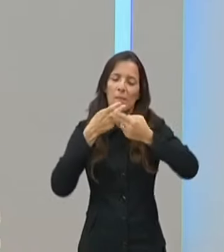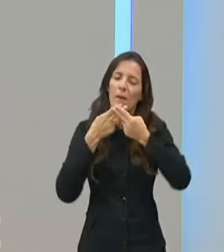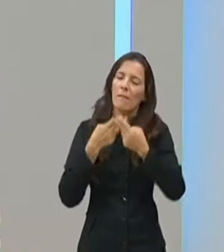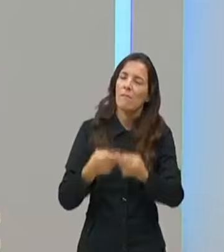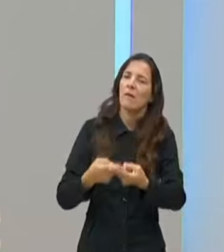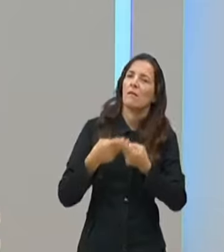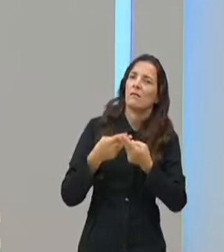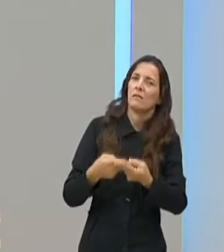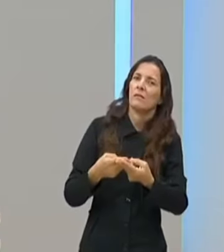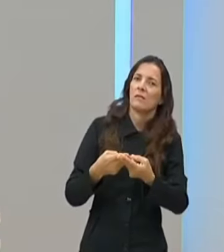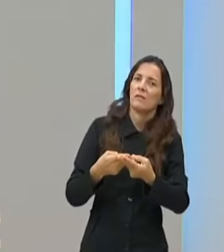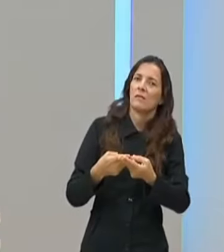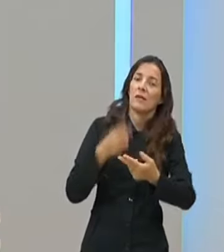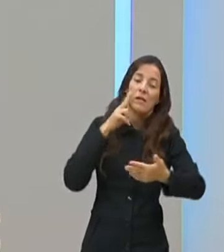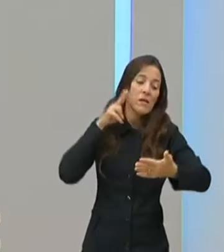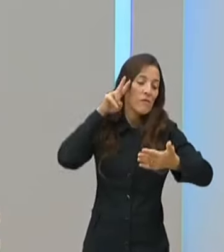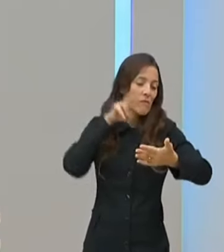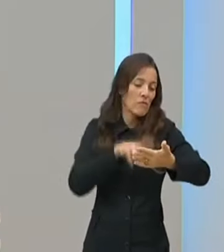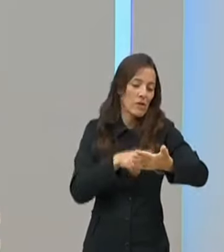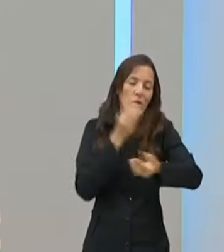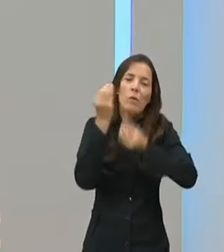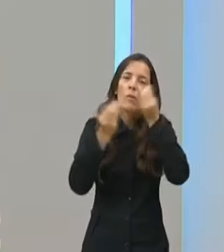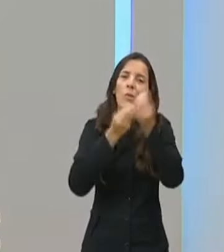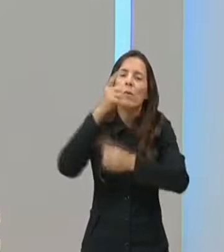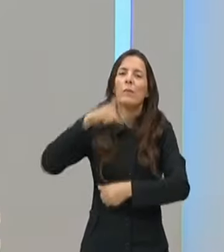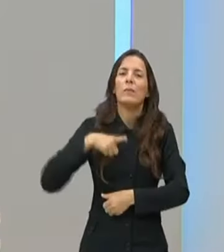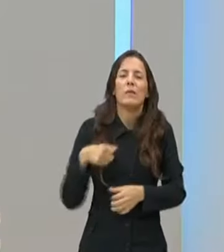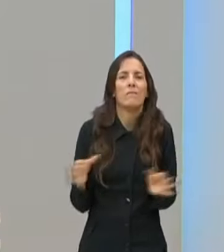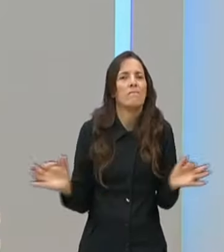ter fim todo o sofrimento.